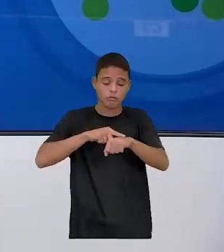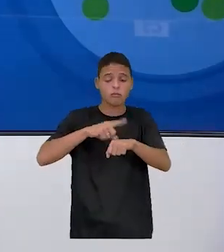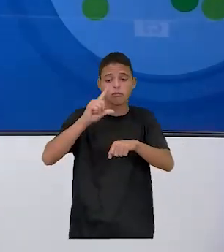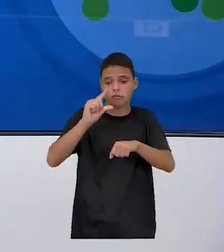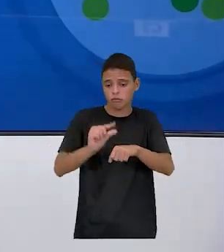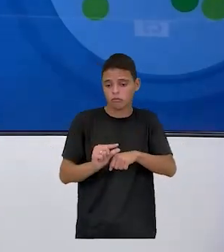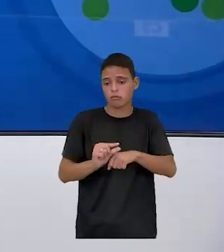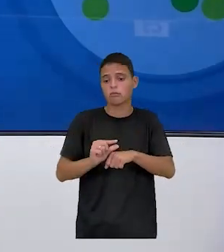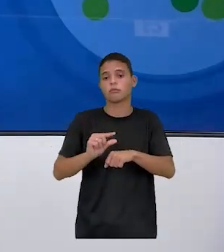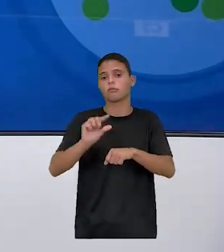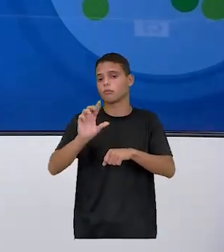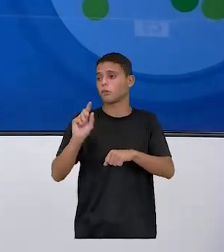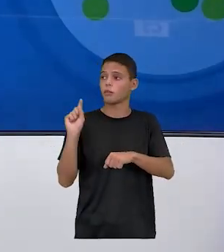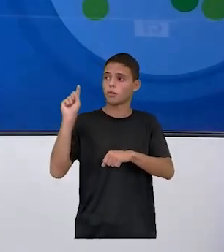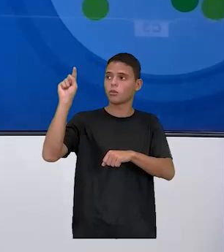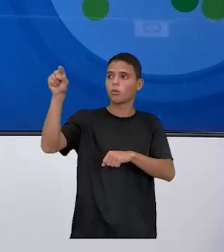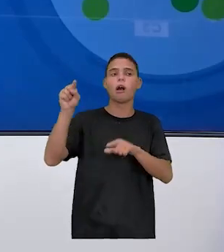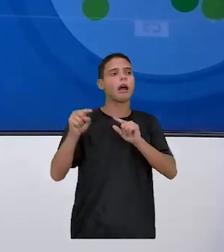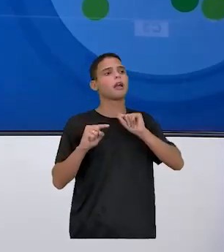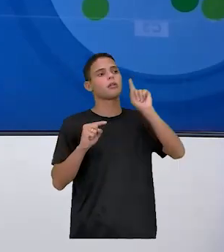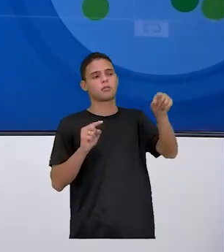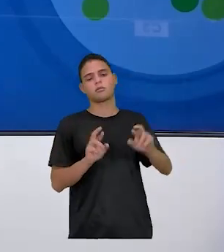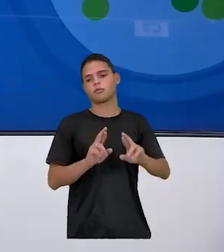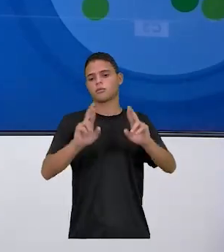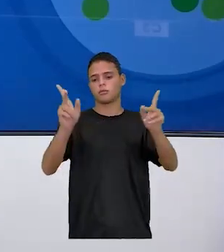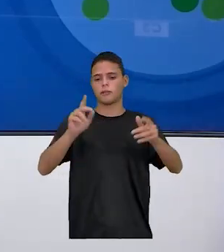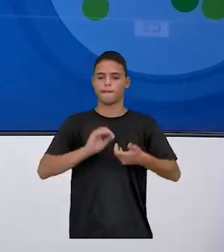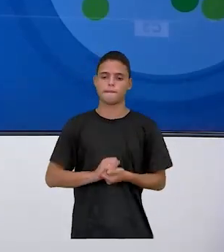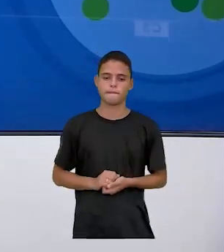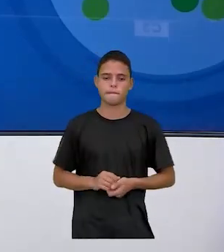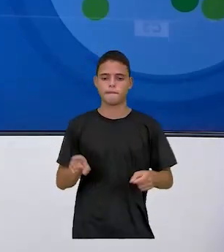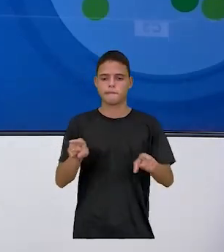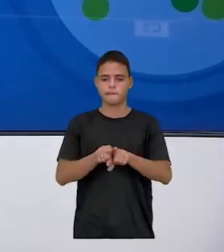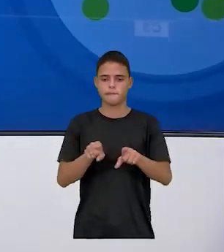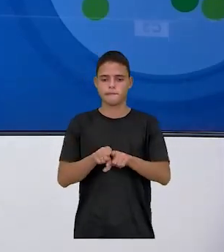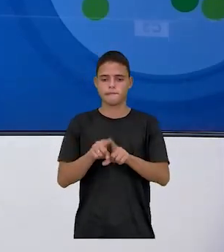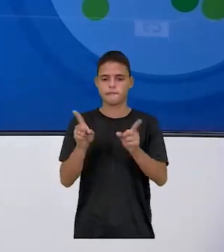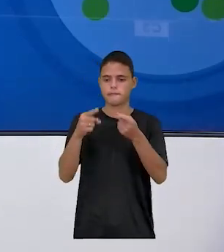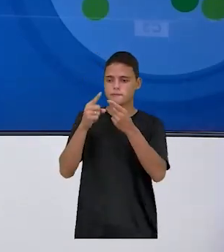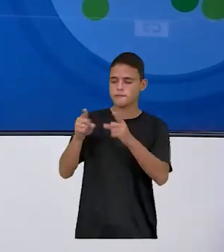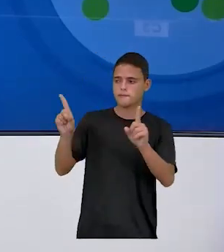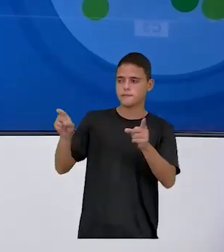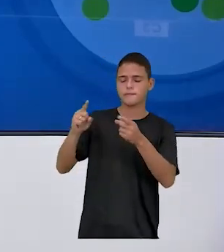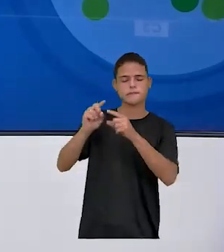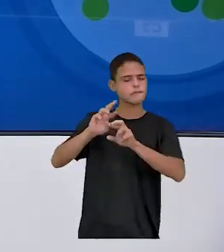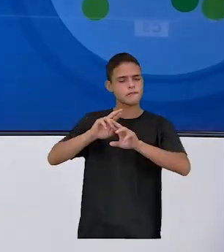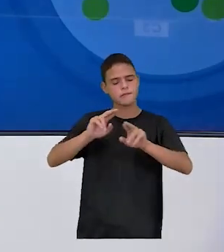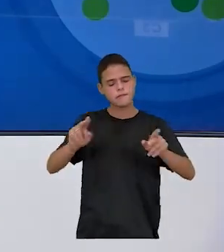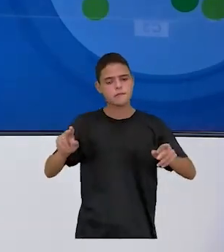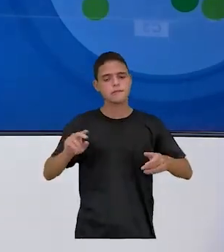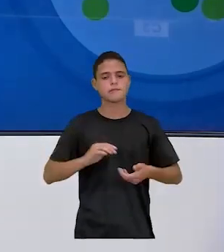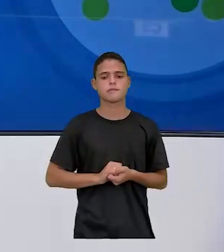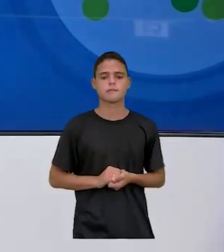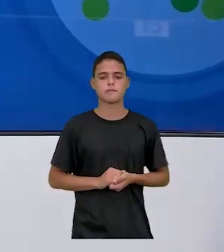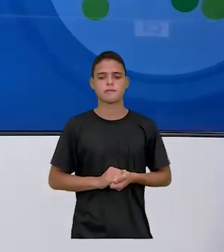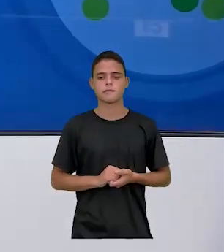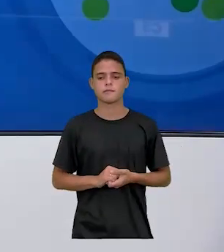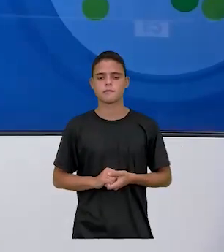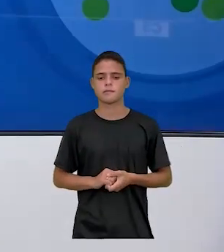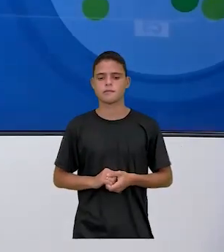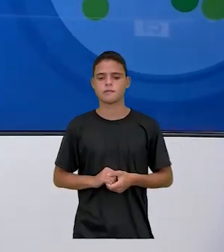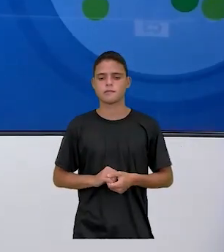olha, o lá e o lá, tá lá, o poema conversa. Canção do exílio, canção do africano. Os poemas estão conversando. E não... Mas de